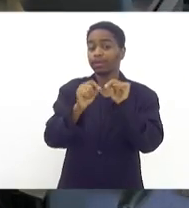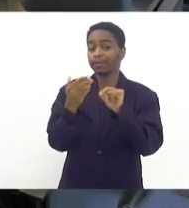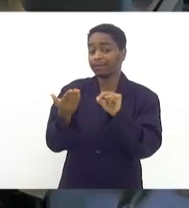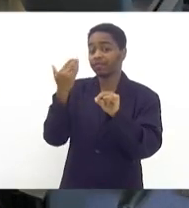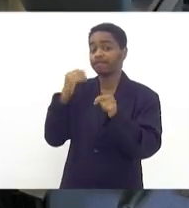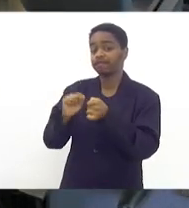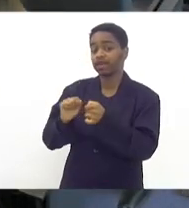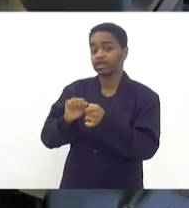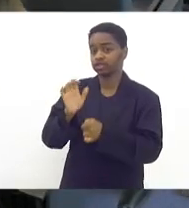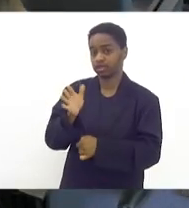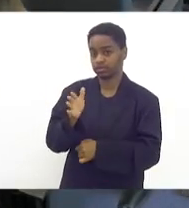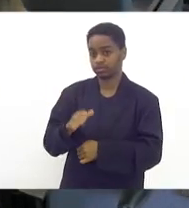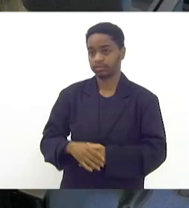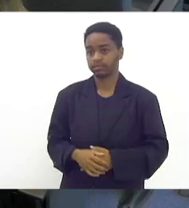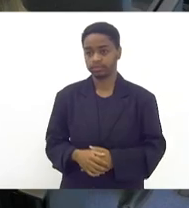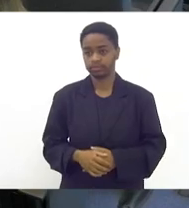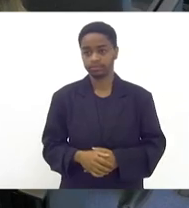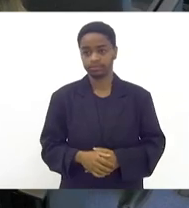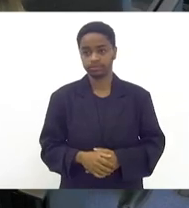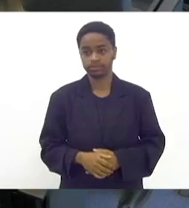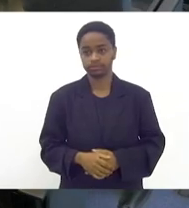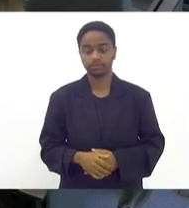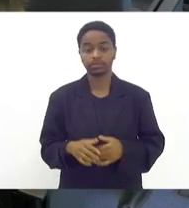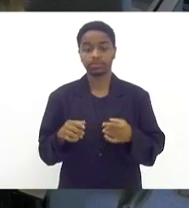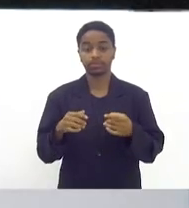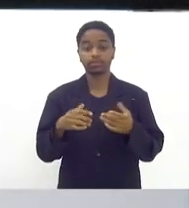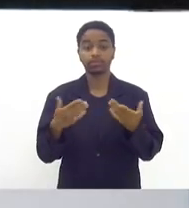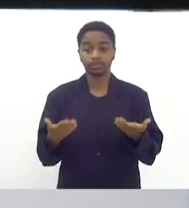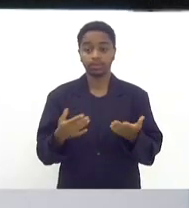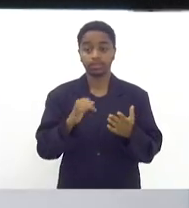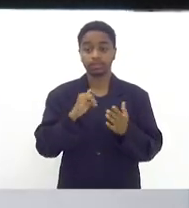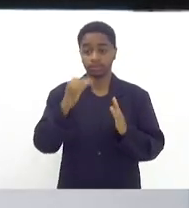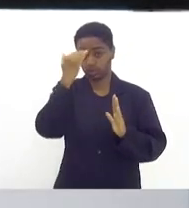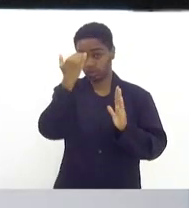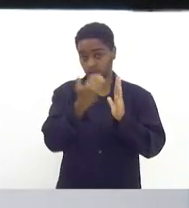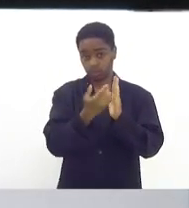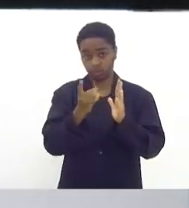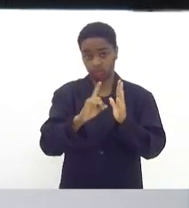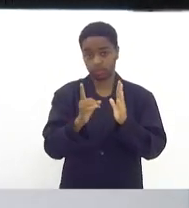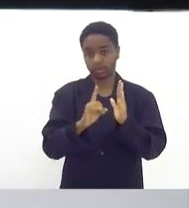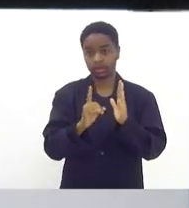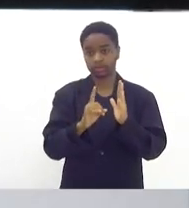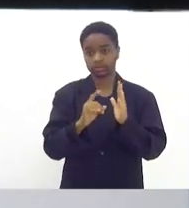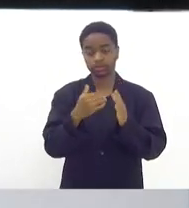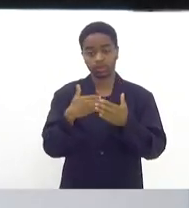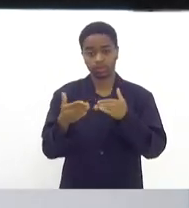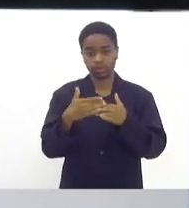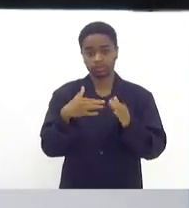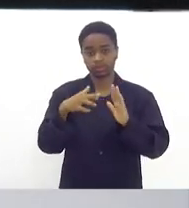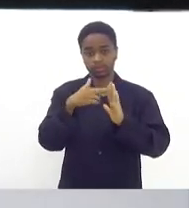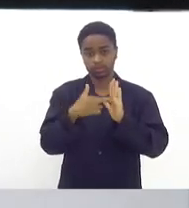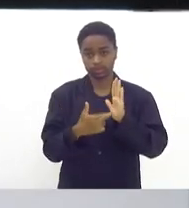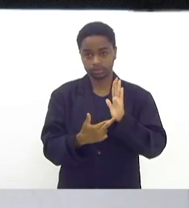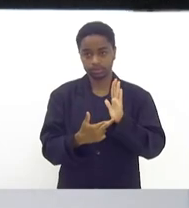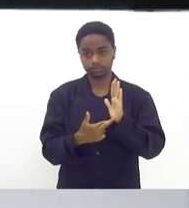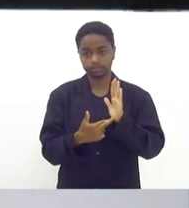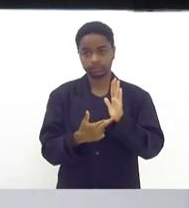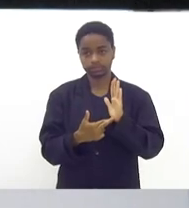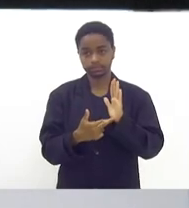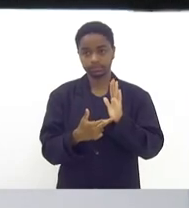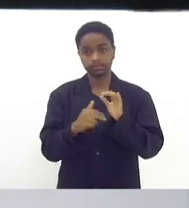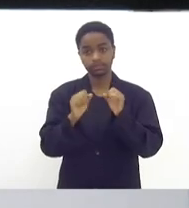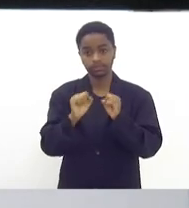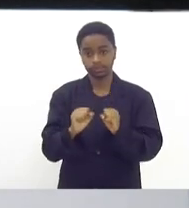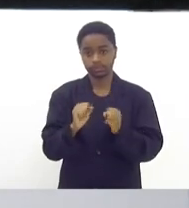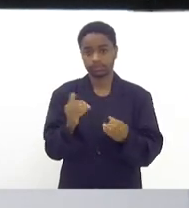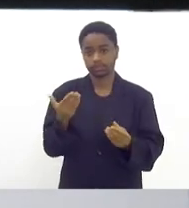Ach melhor isso o o descumprimento de de qualquer eh regulamentação ela gera pode gerar